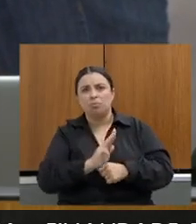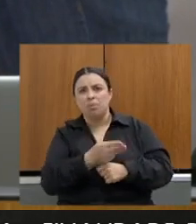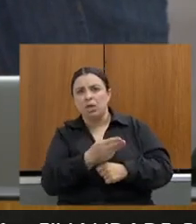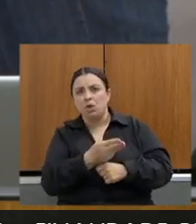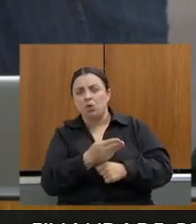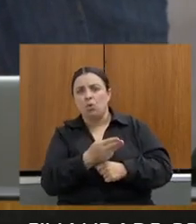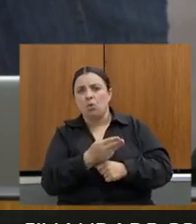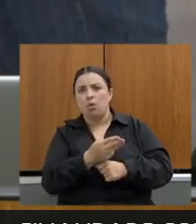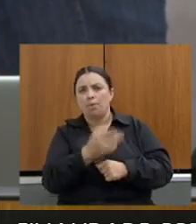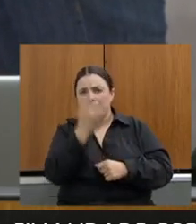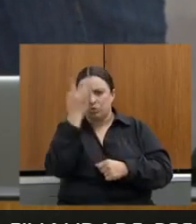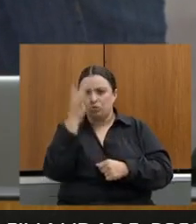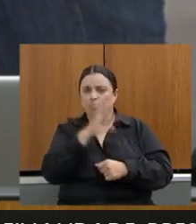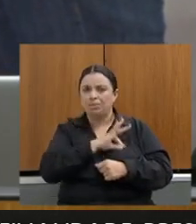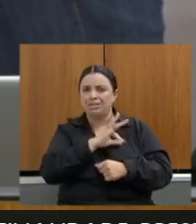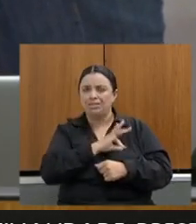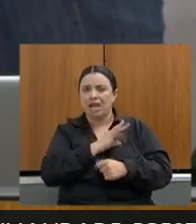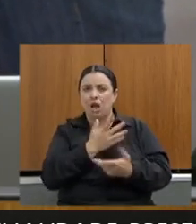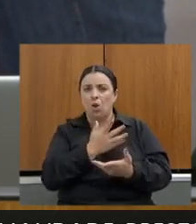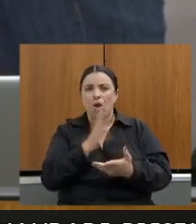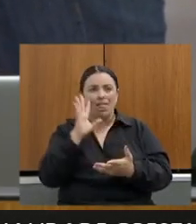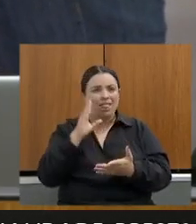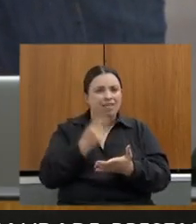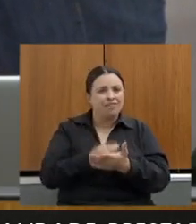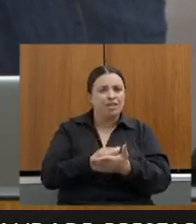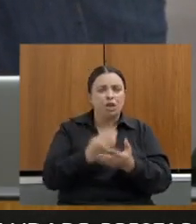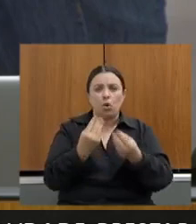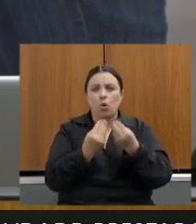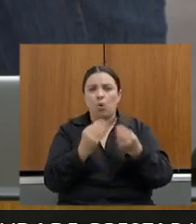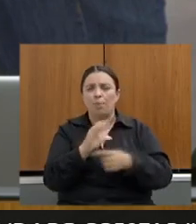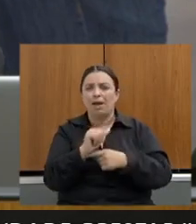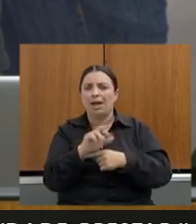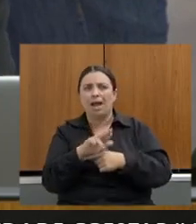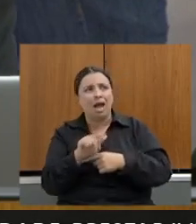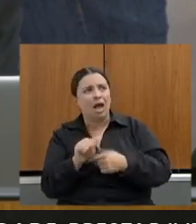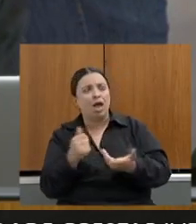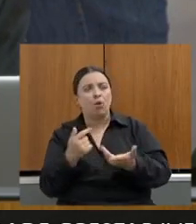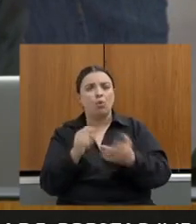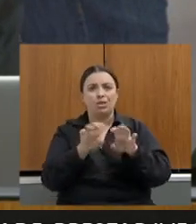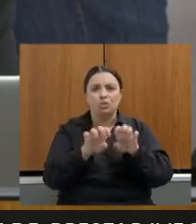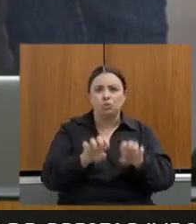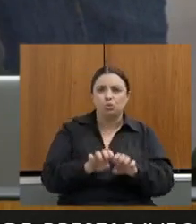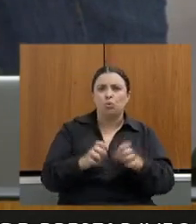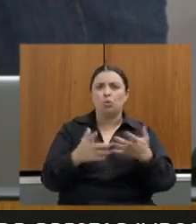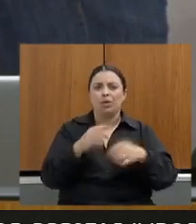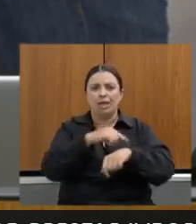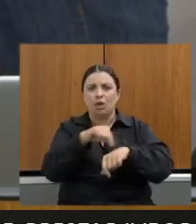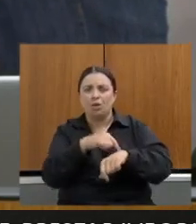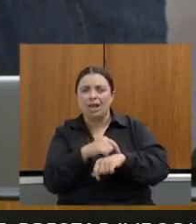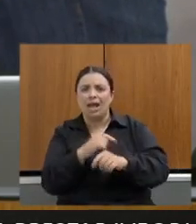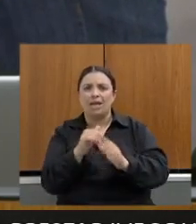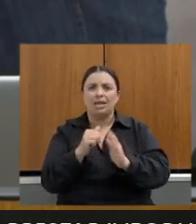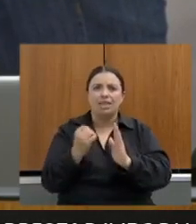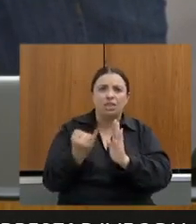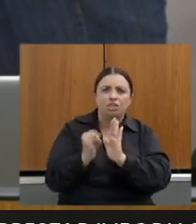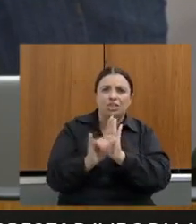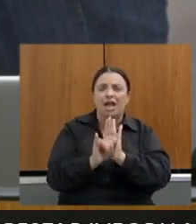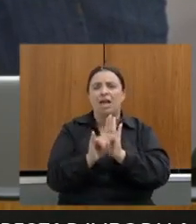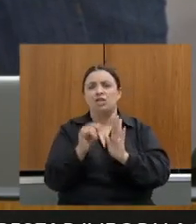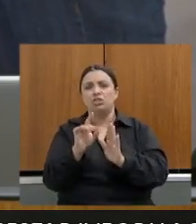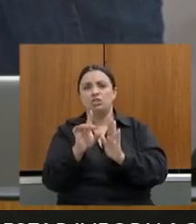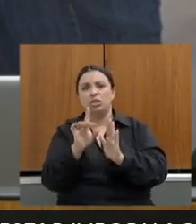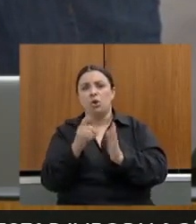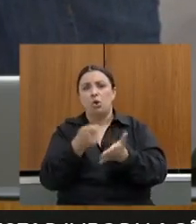orgânica definindo competências carro estrutura carga horária é identidade direitos e deveres